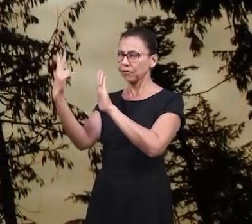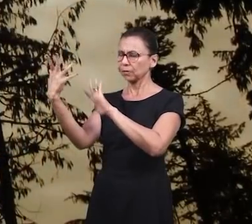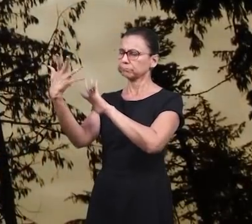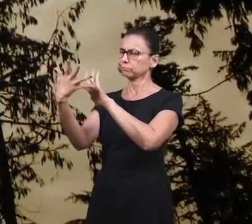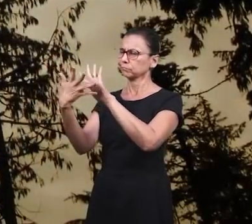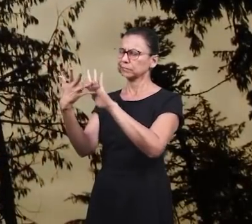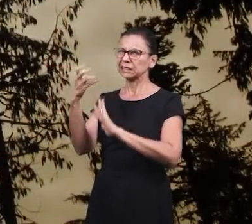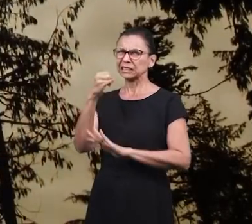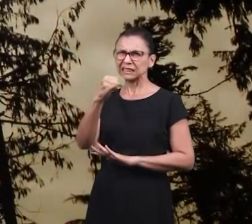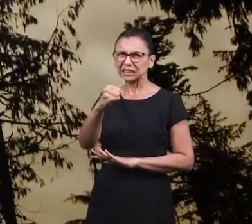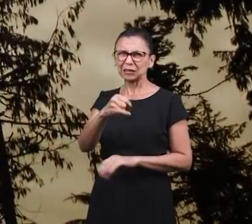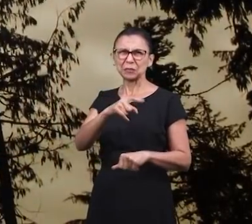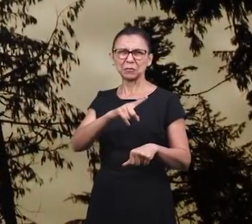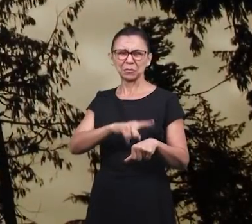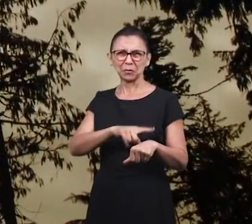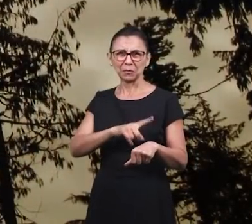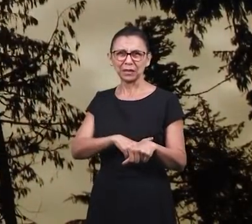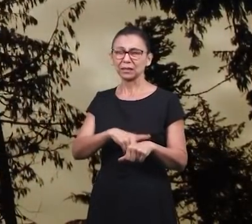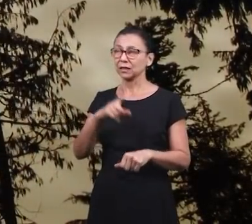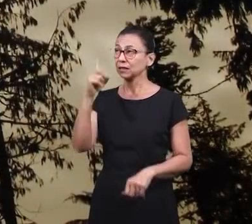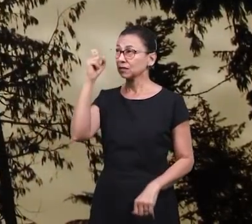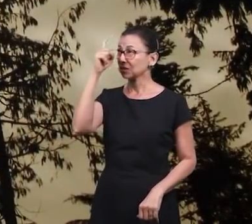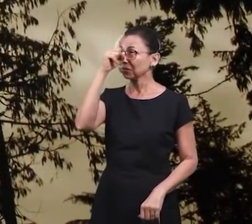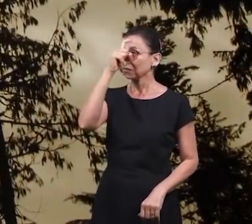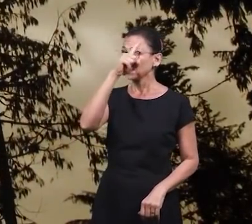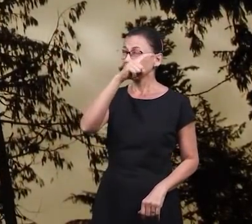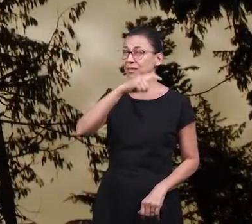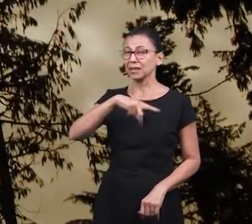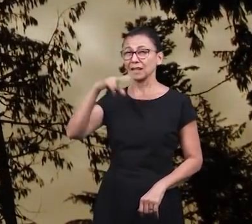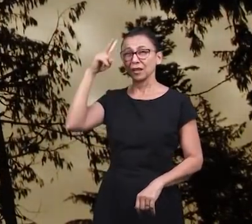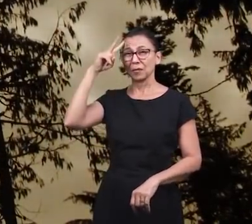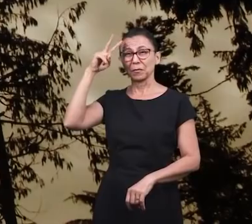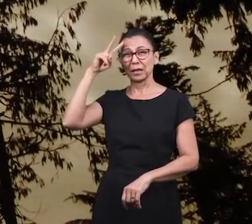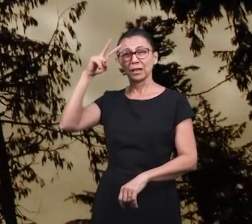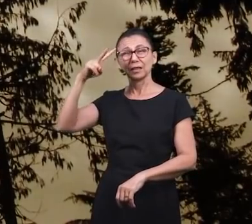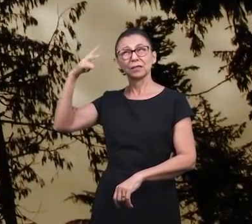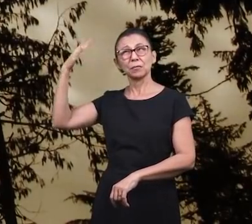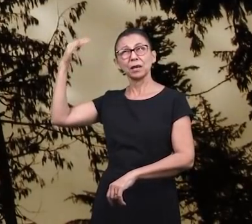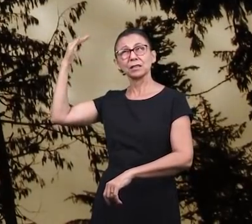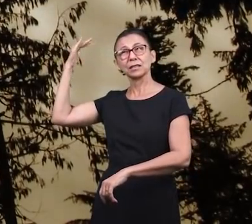Se teus momentos trazem tormentos que fazem